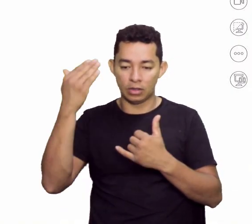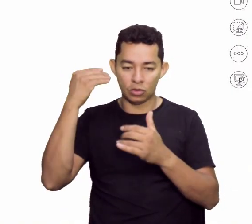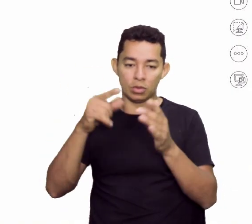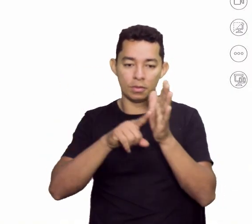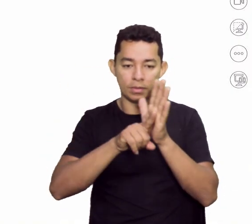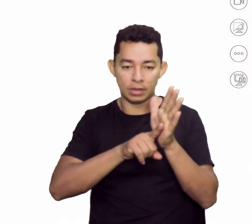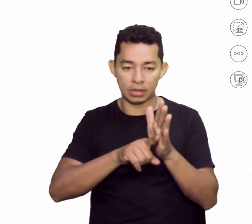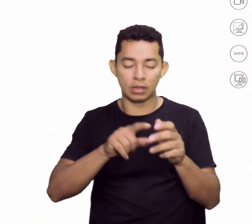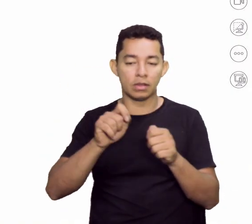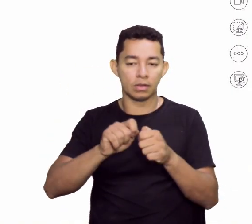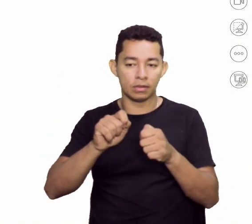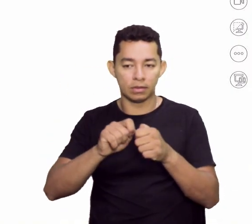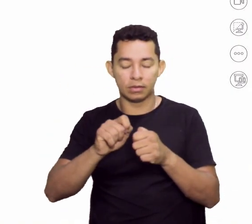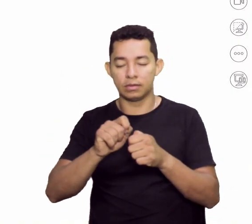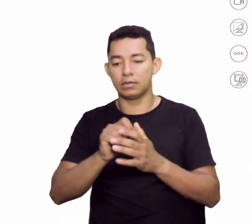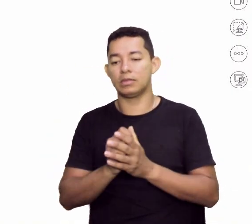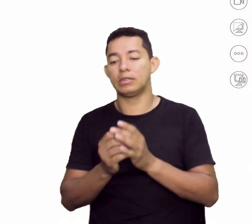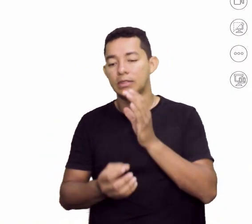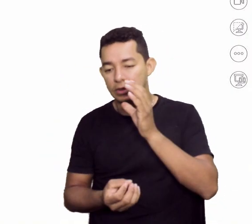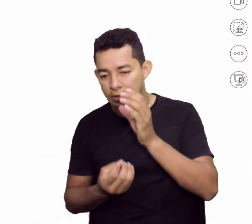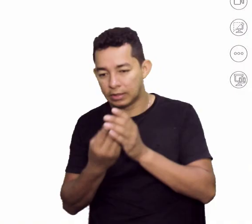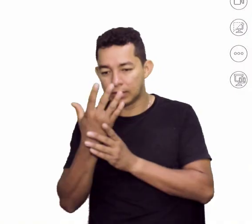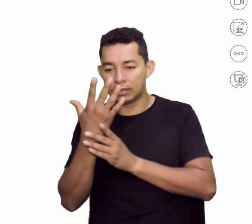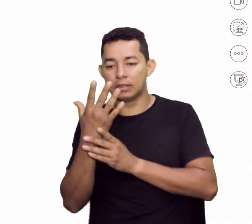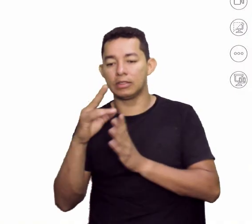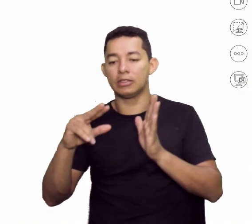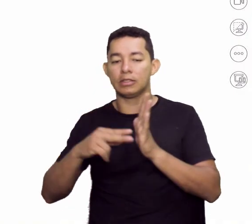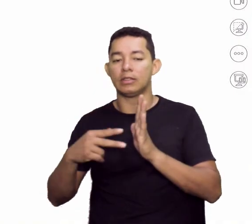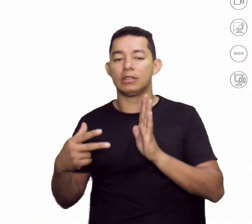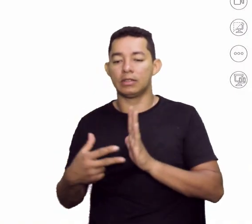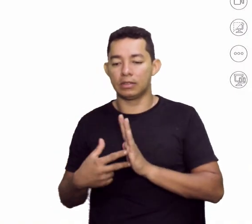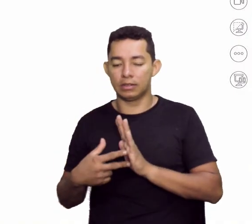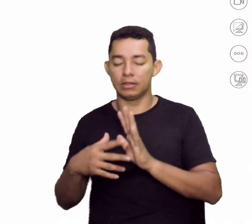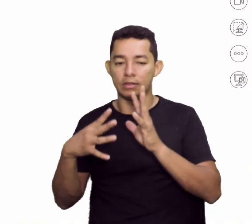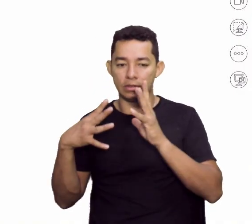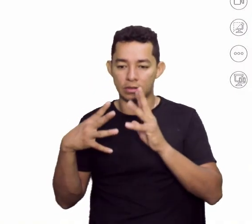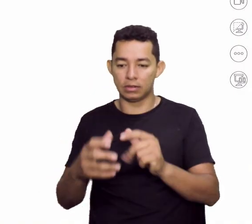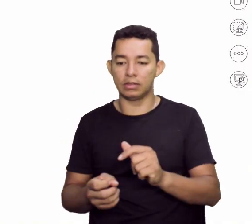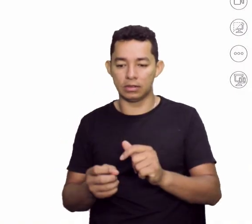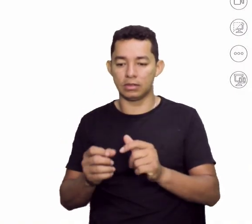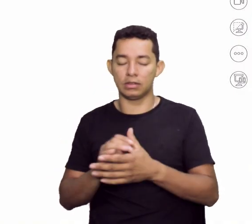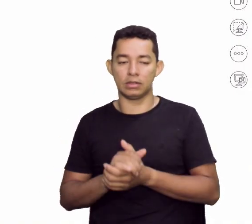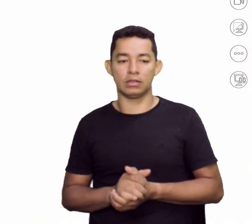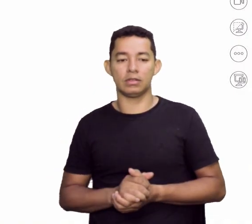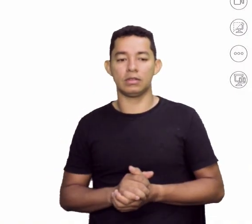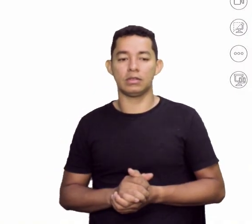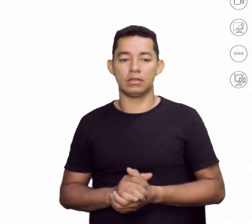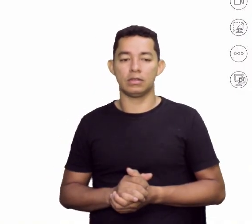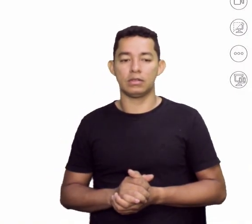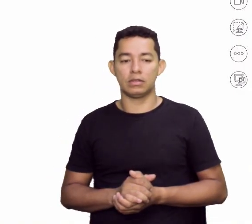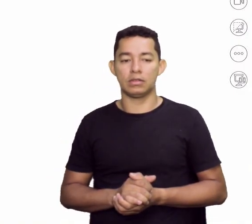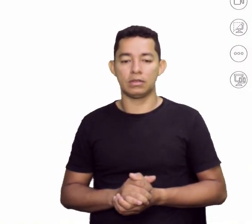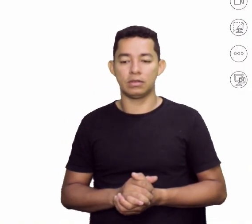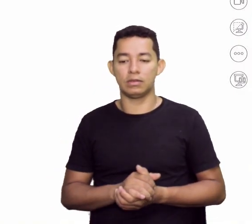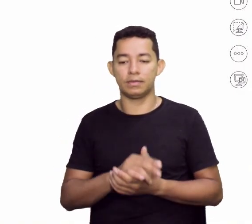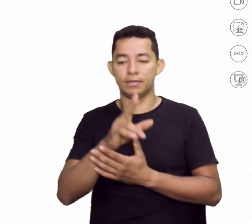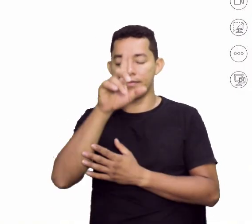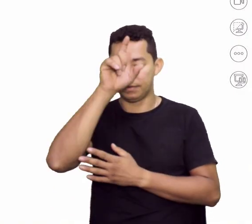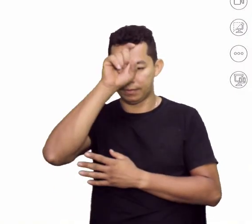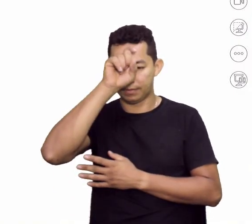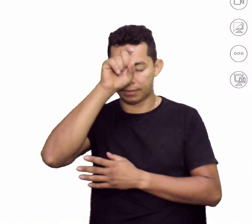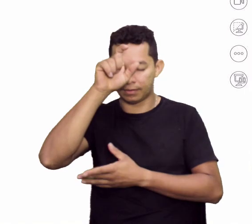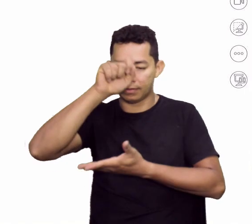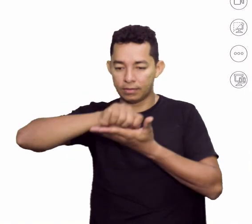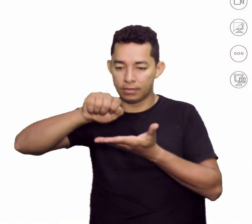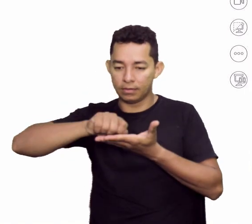pesquisadores fizeram para descobrir o significado de tudo aquilo que os egípcios deixaram escritos